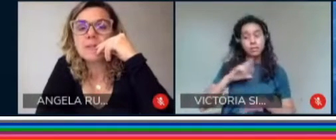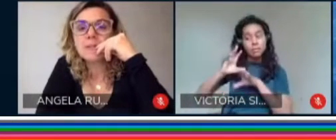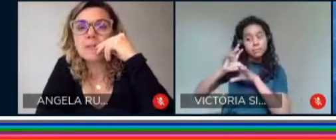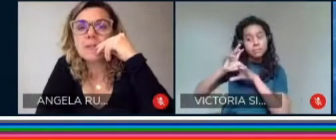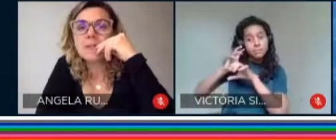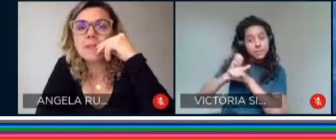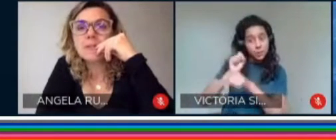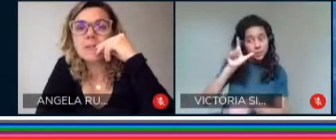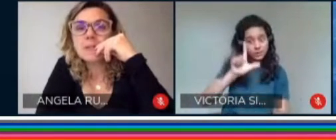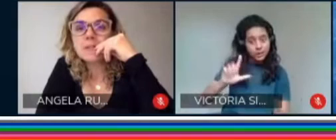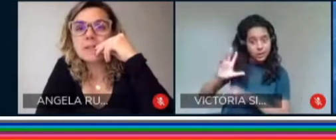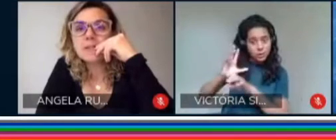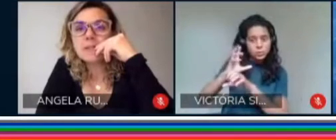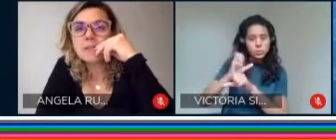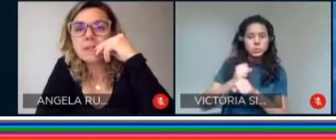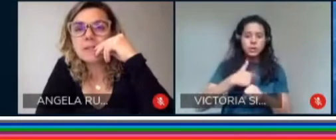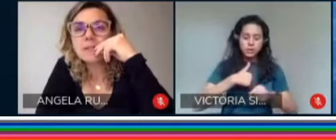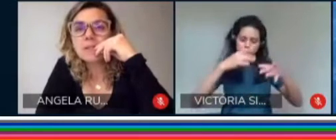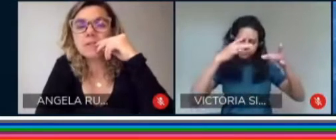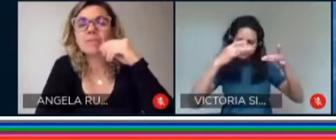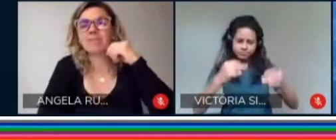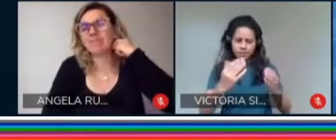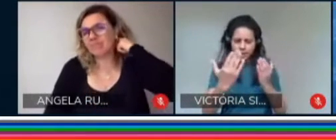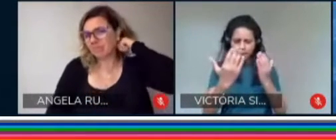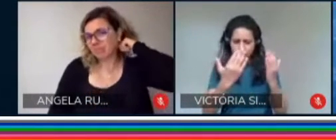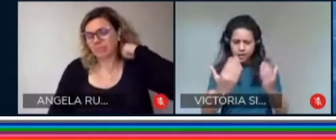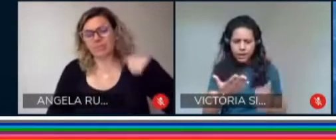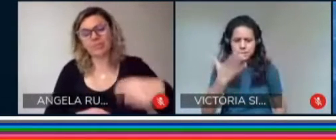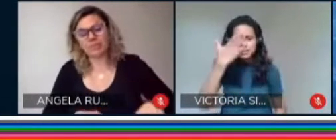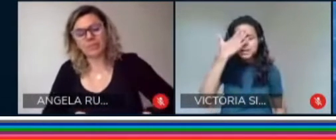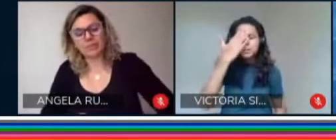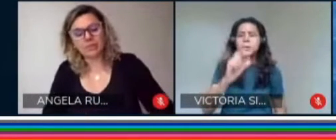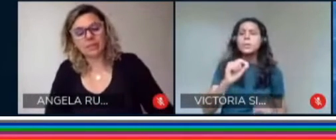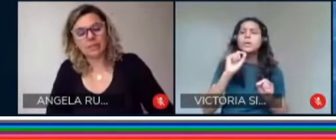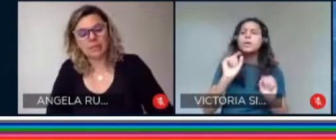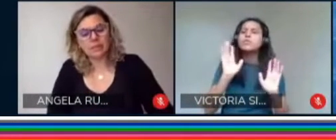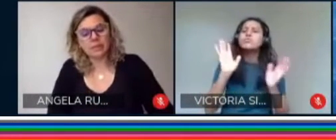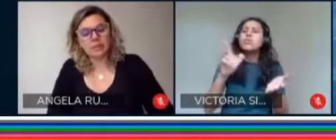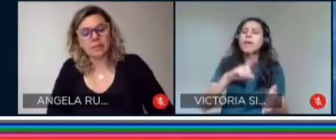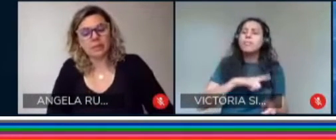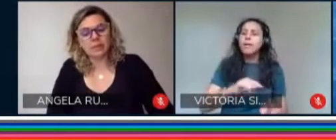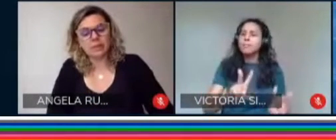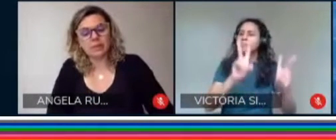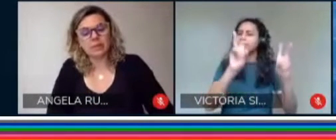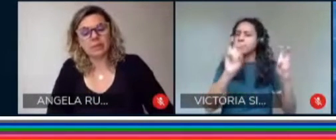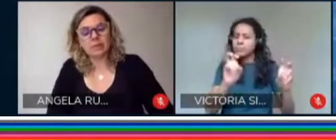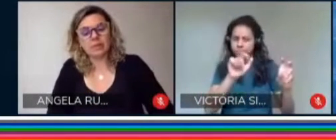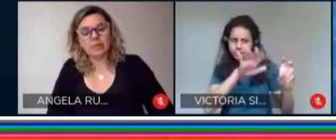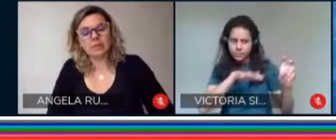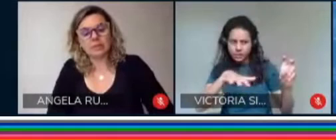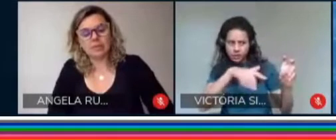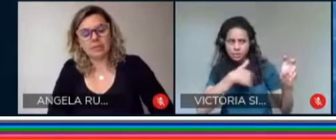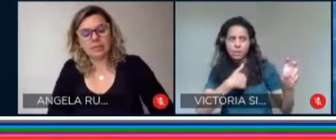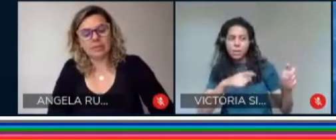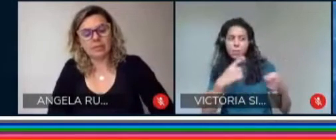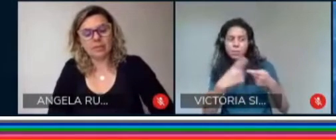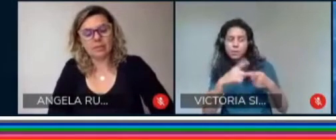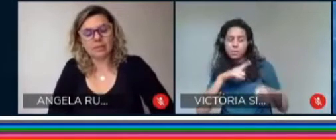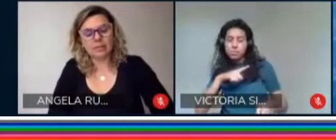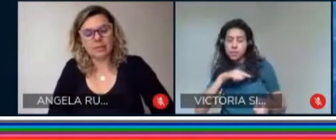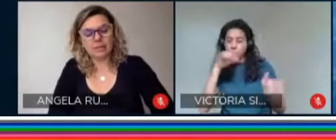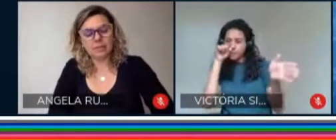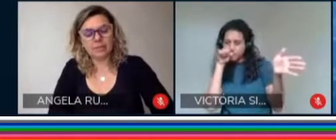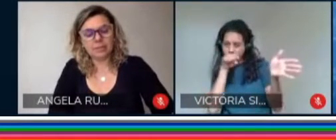busca, análise e descrição de um corpo do conhecimento em busca de uma resposta a uma pergunta